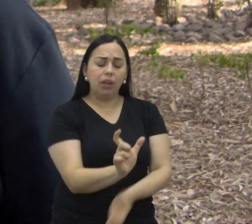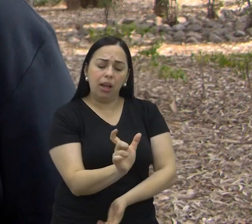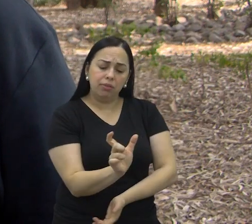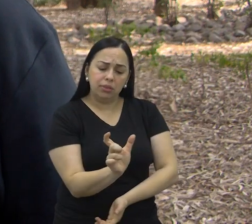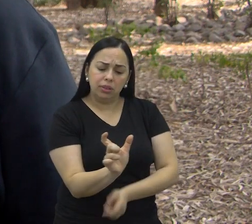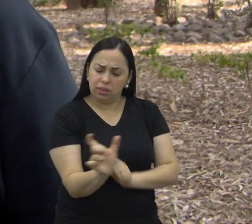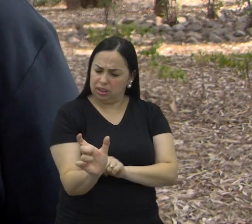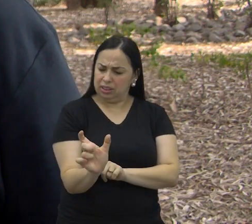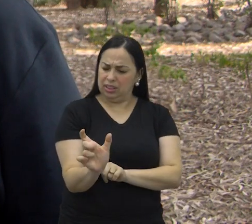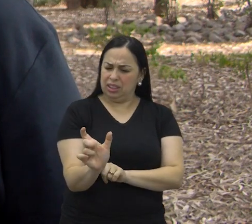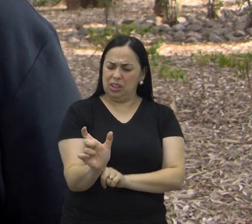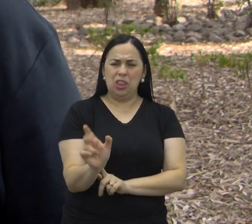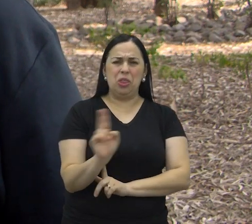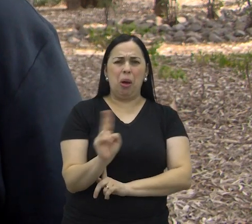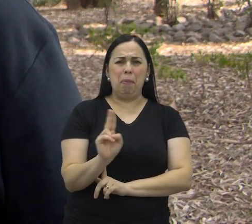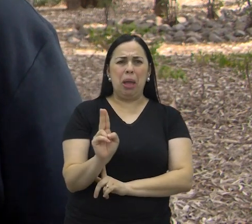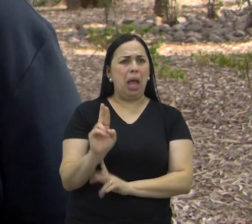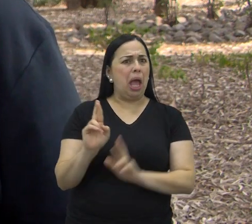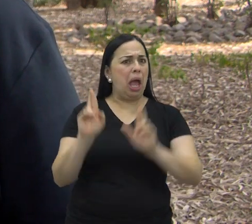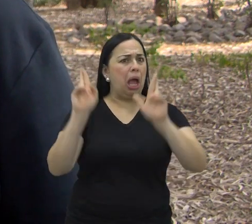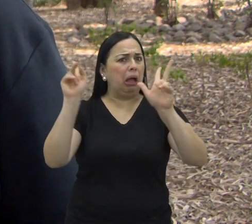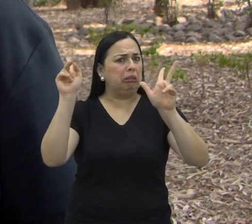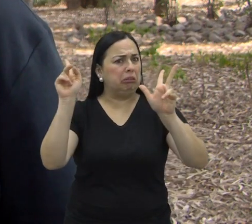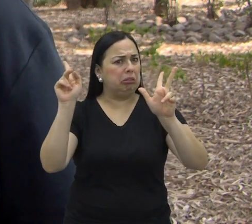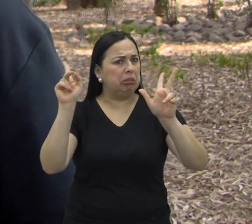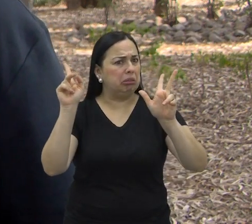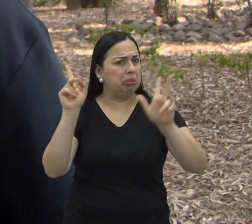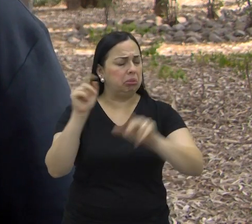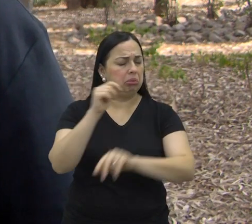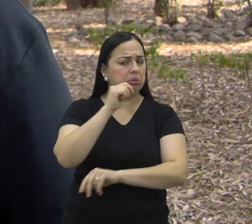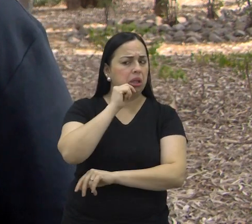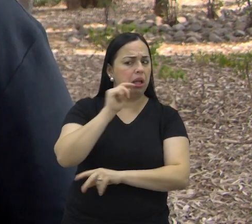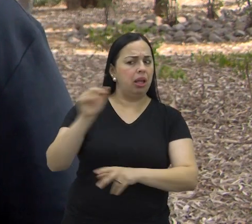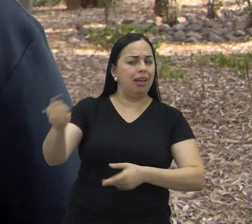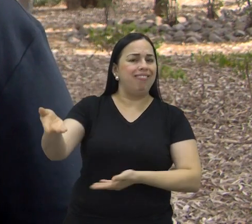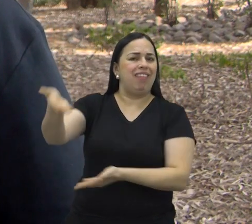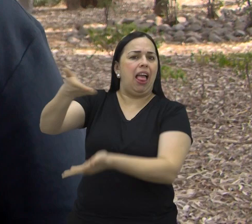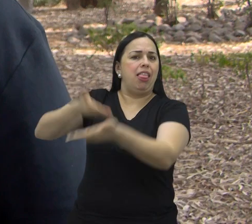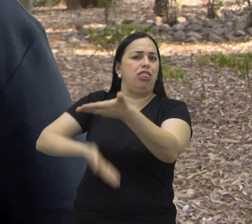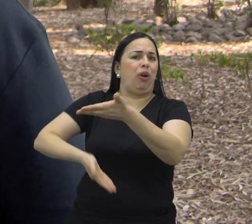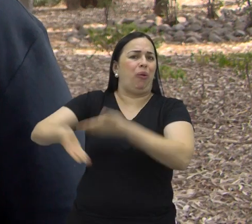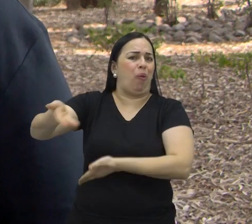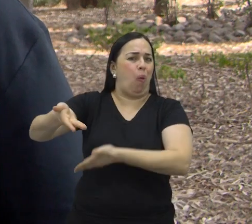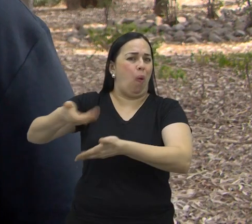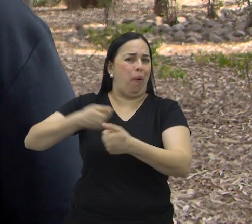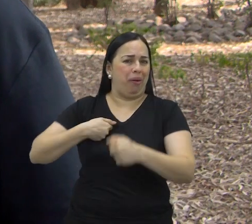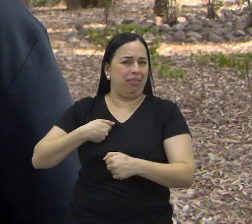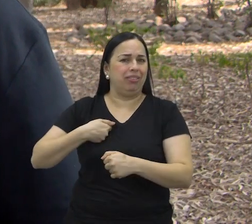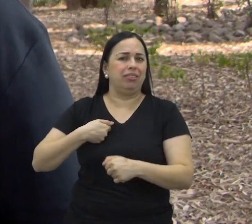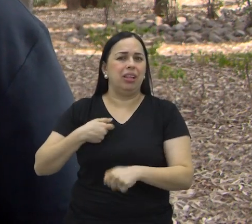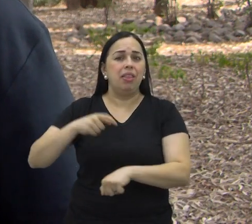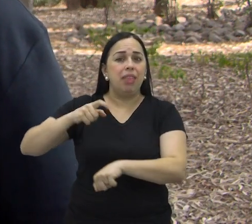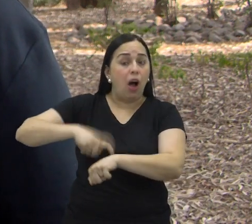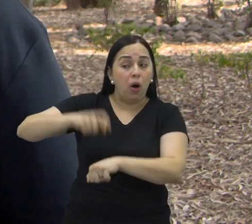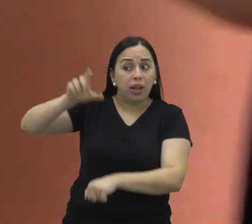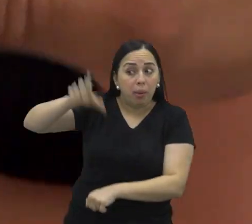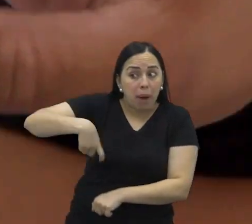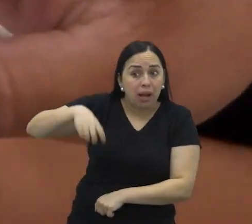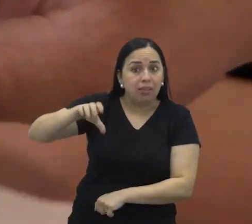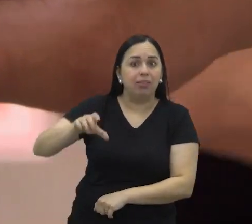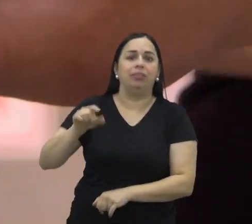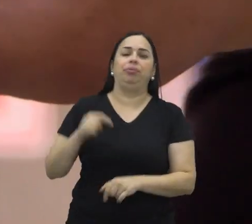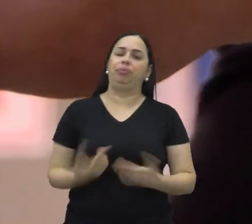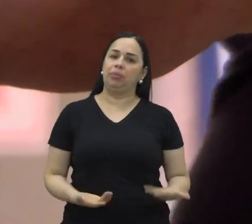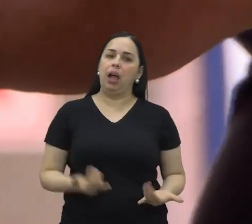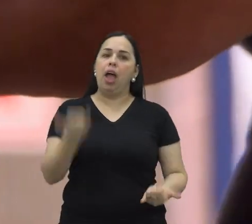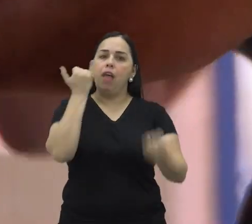no cartão, estava com o nome de outra pessoa. Aí que eu percebi que eles pegaram e trocaram meu cartão naquele momento. O